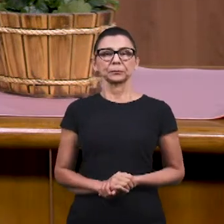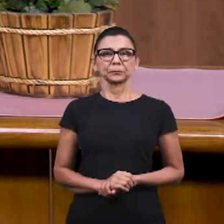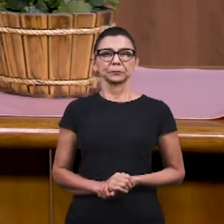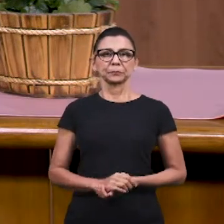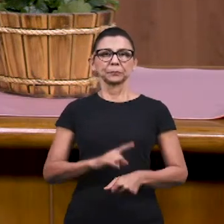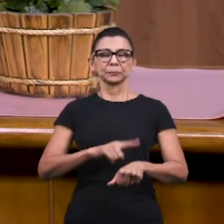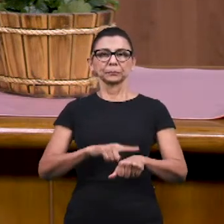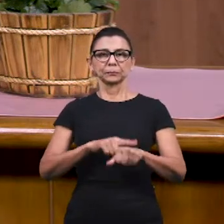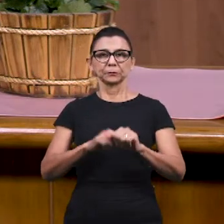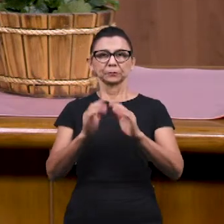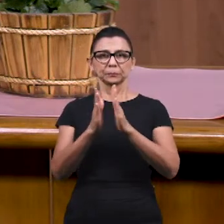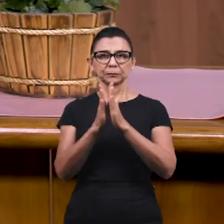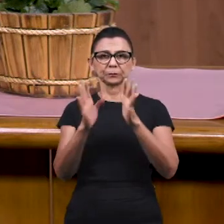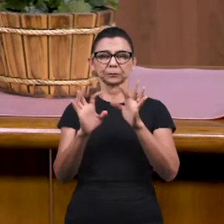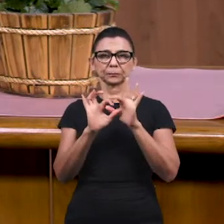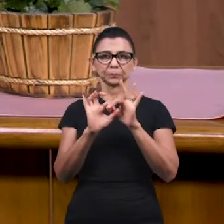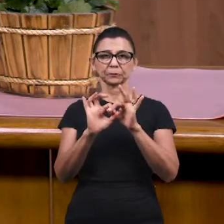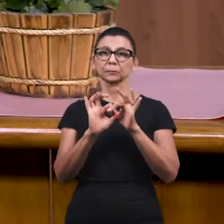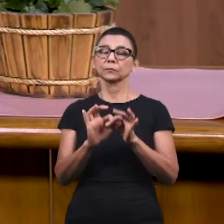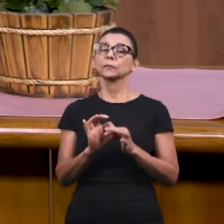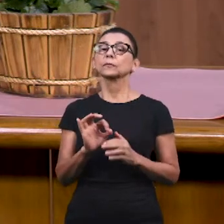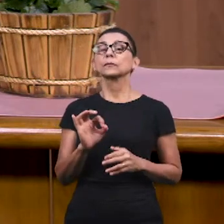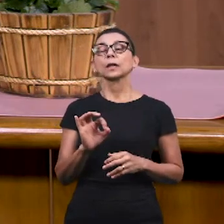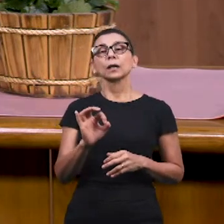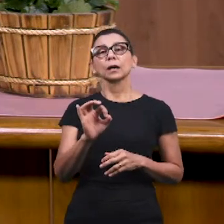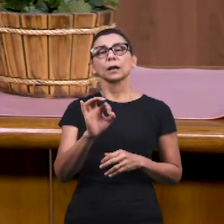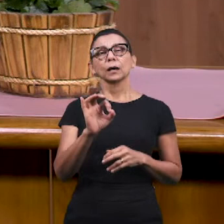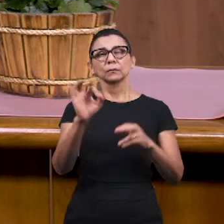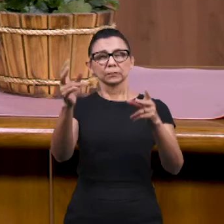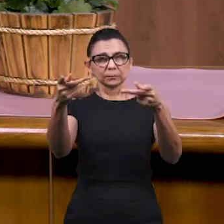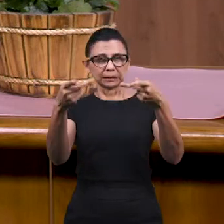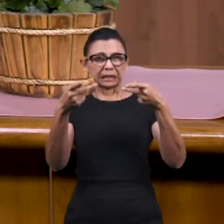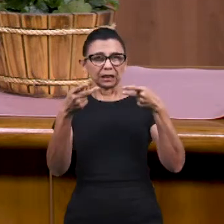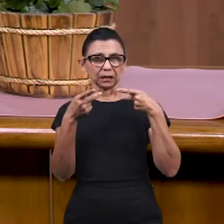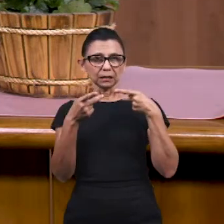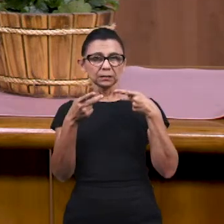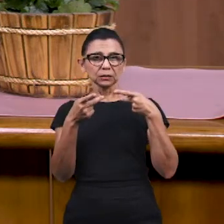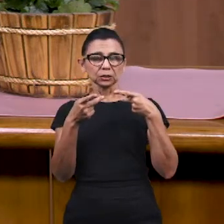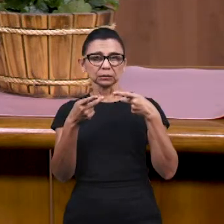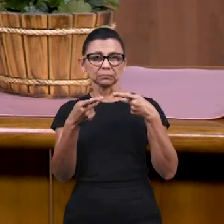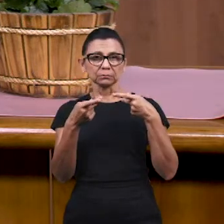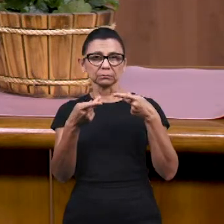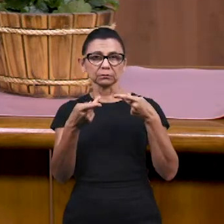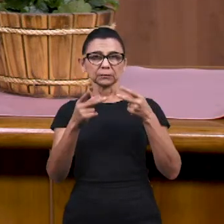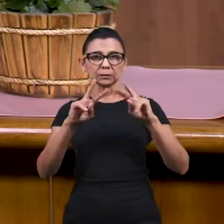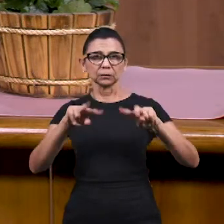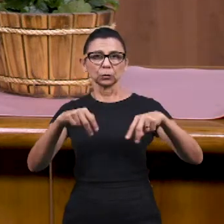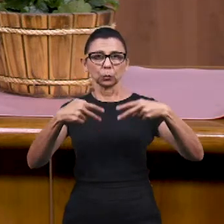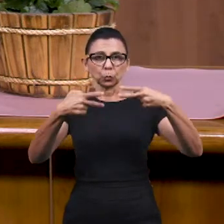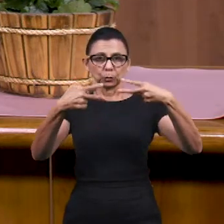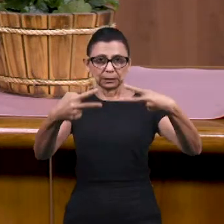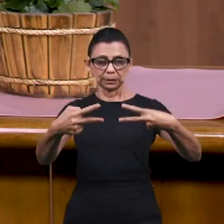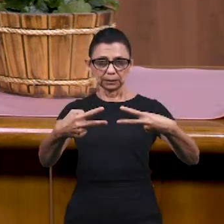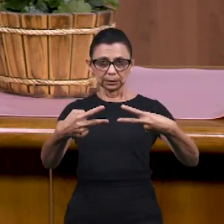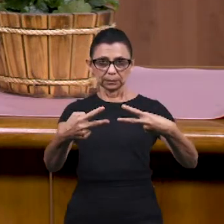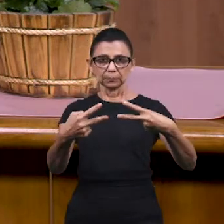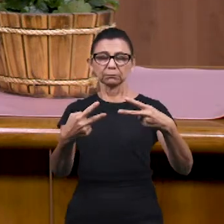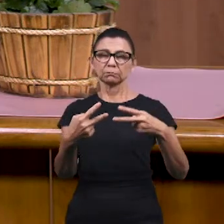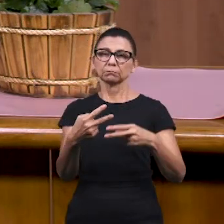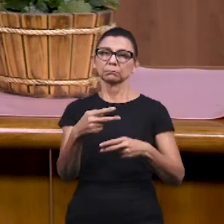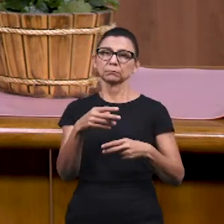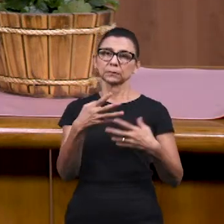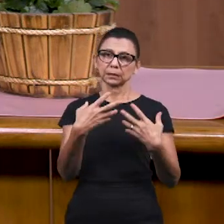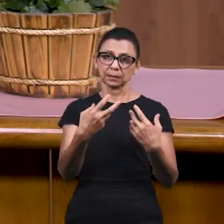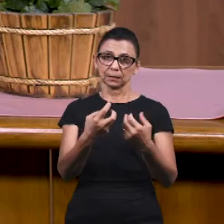oração. Mas para você que está nos visitando, você que recebeu um link, se você desejar, naturalmente, pode nos acompanhar nesse